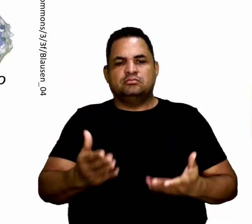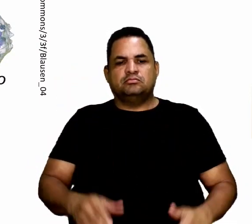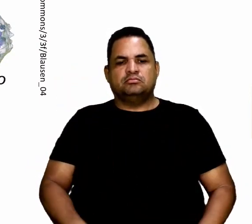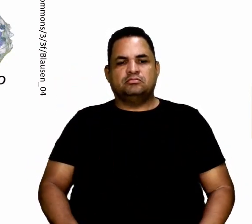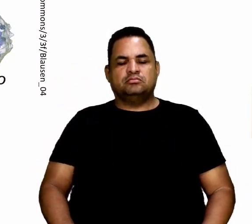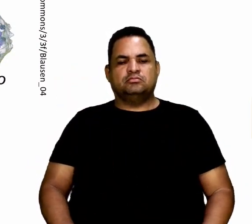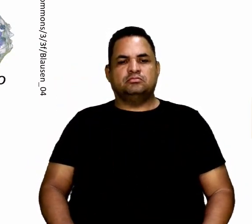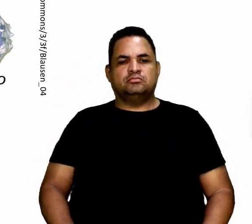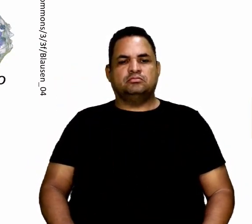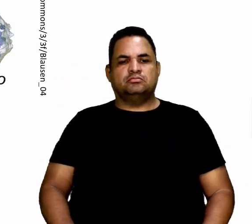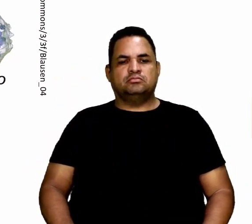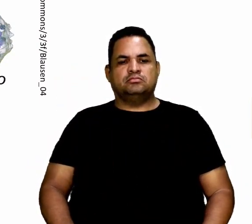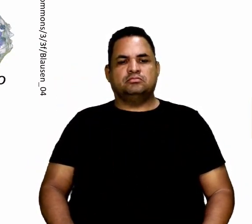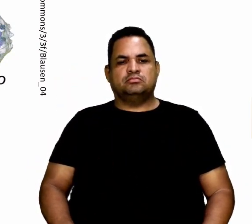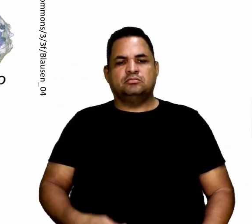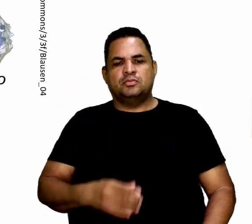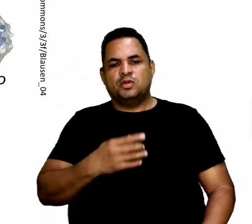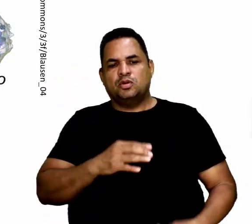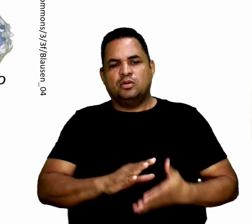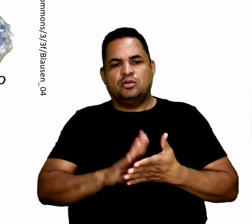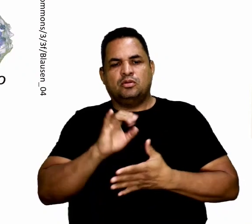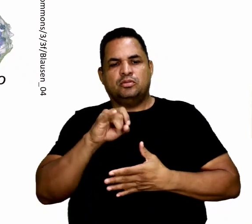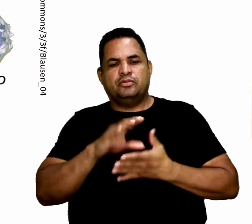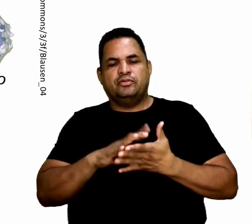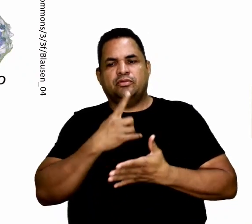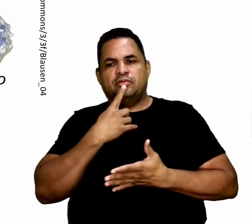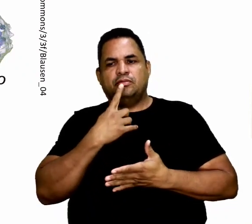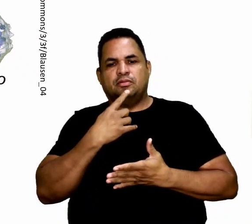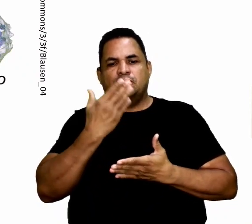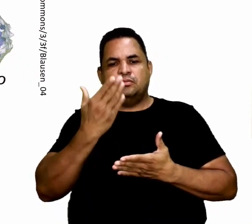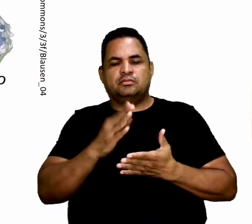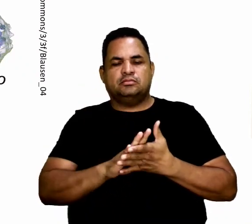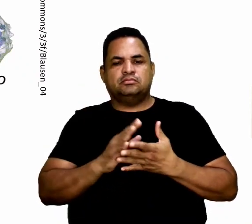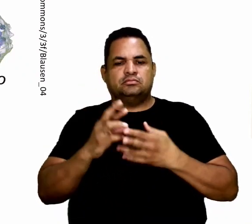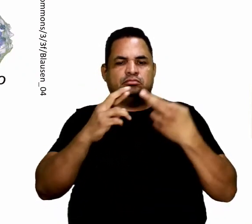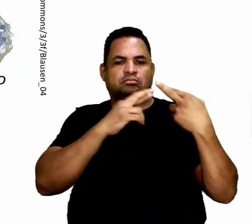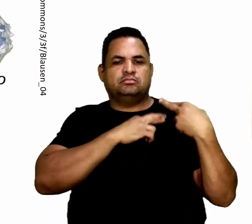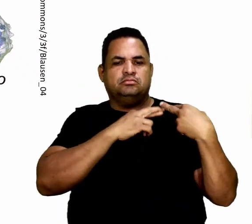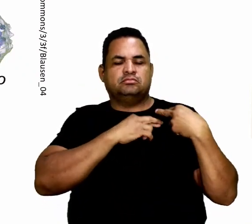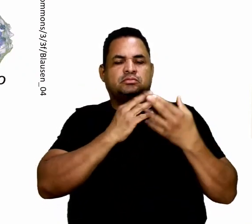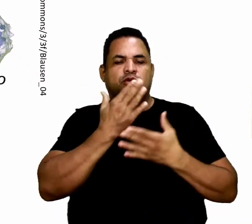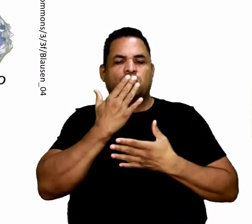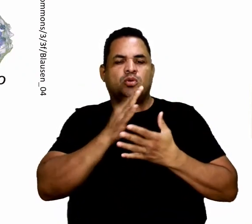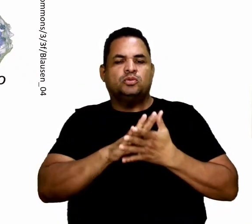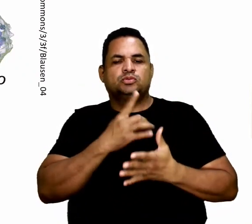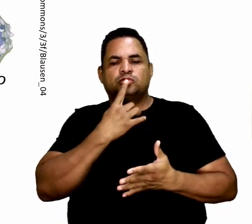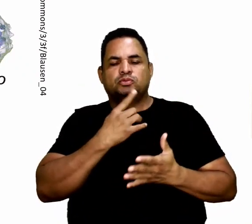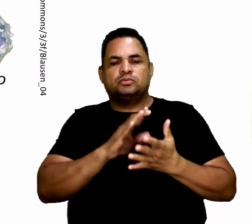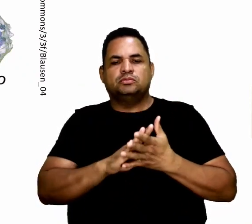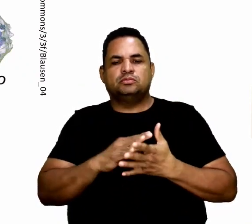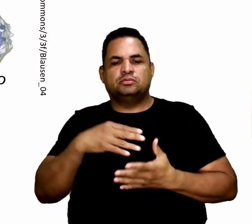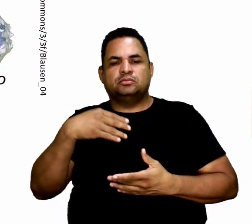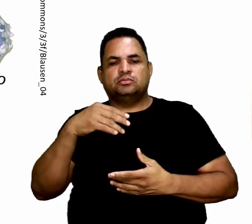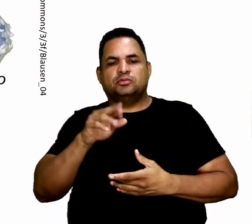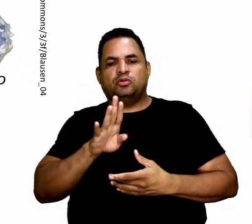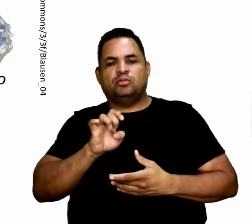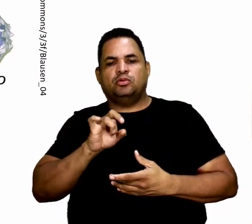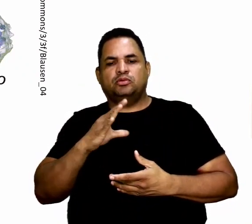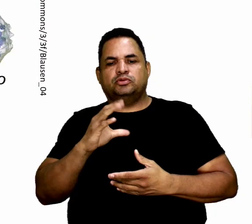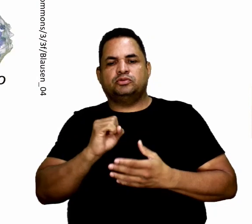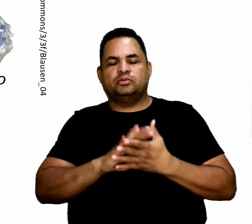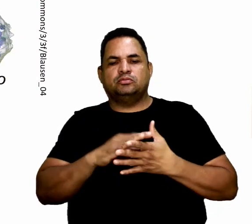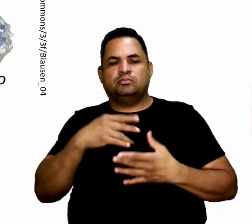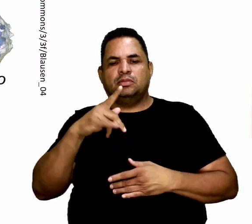Aqui nós temos os glóbulos vermelhos, que são as hemácias, que é a responsável pela coloração do nosso sangue, trombócitos também, que são